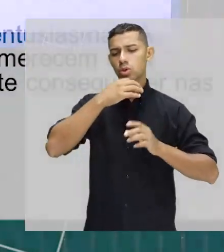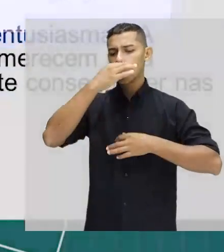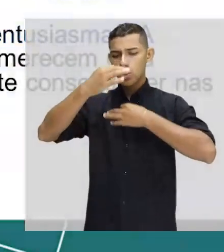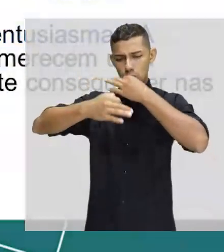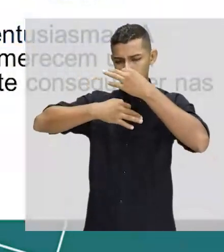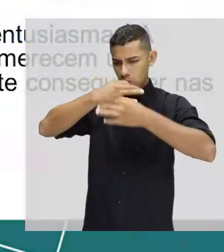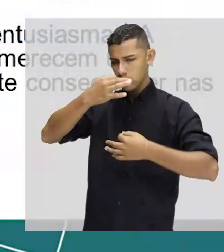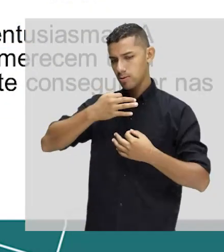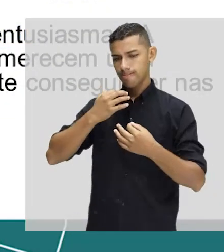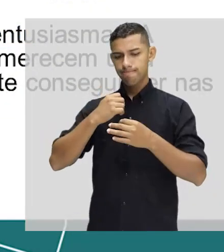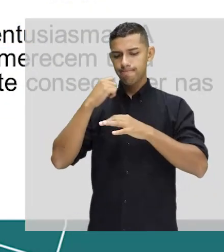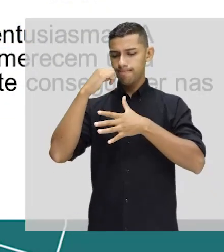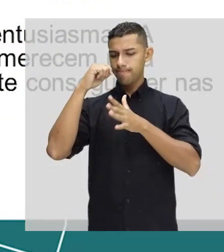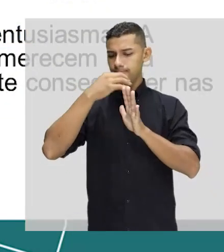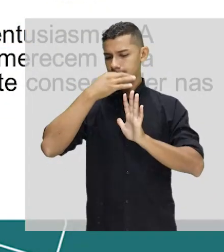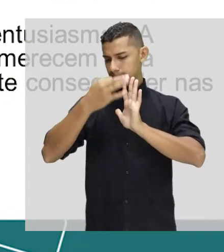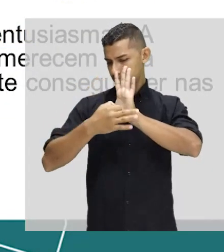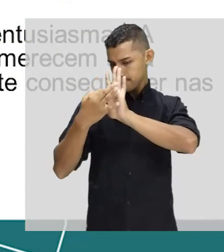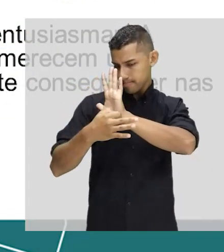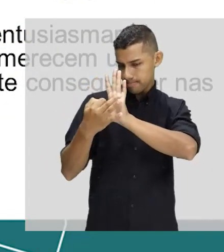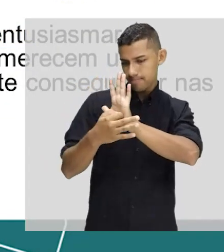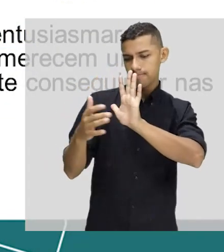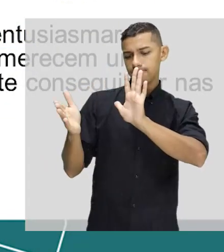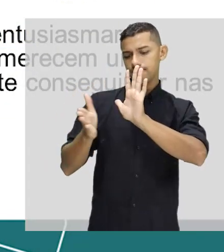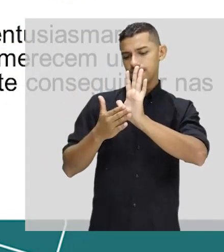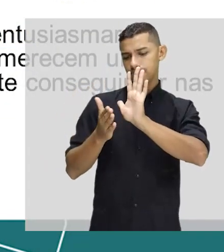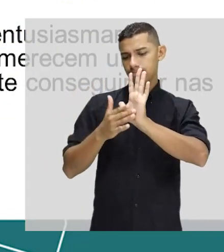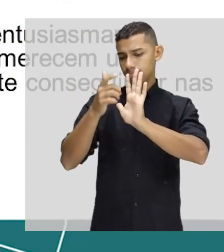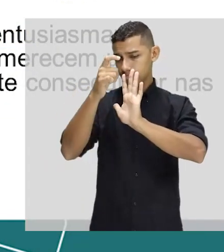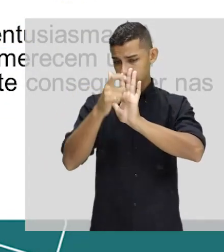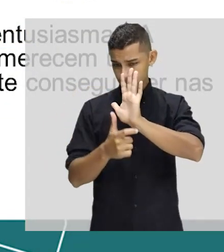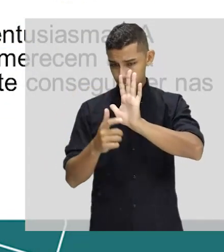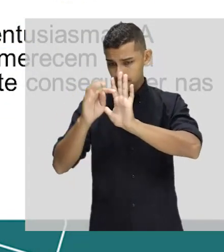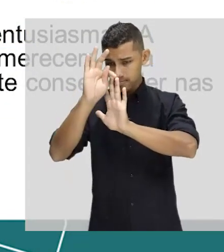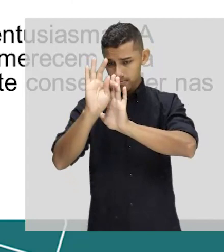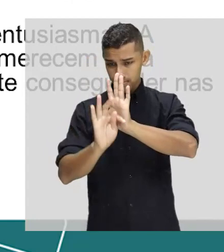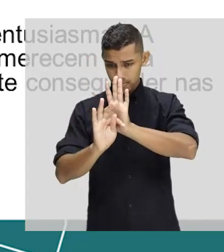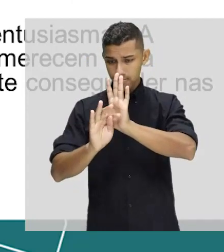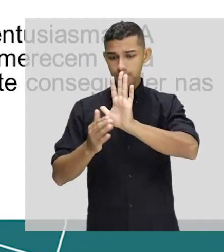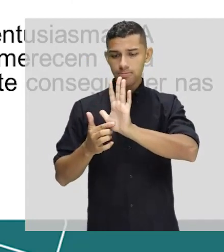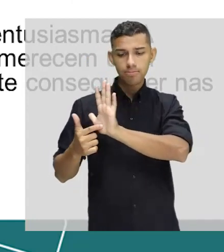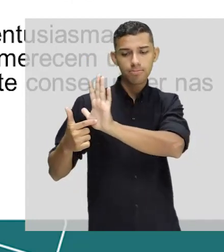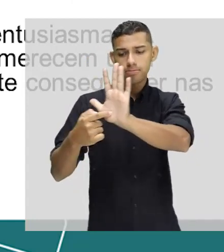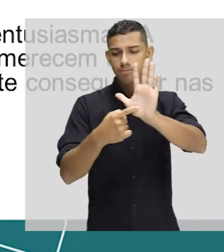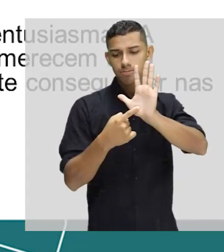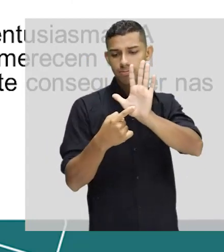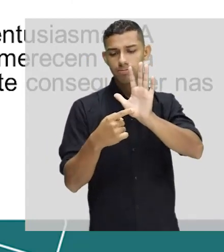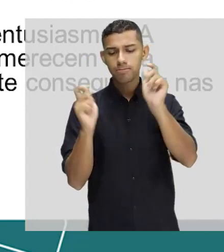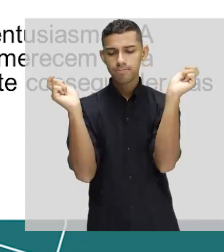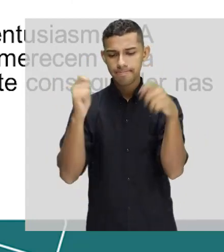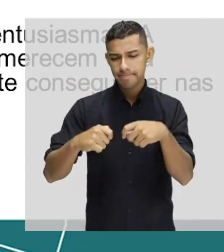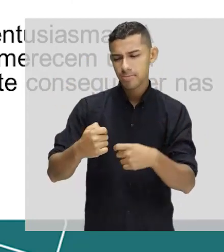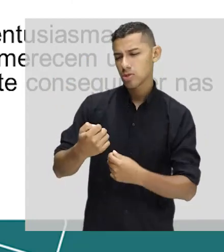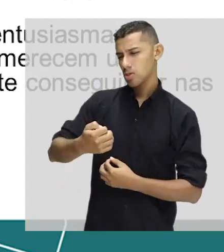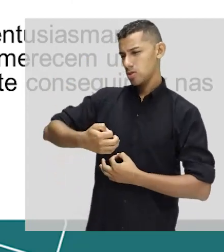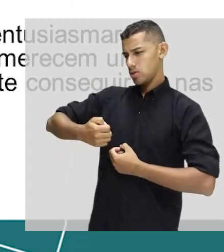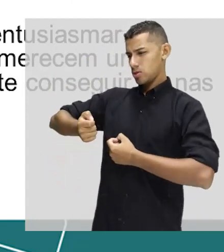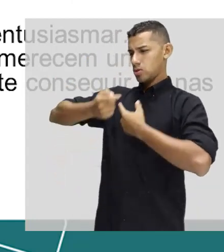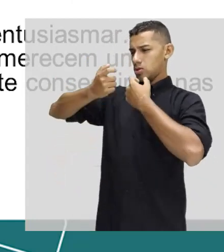dissertativo argumentativo, o texto publicitário apresenta argumentos para persuadir o interlocutor